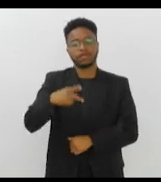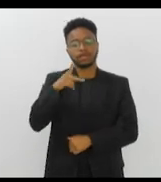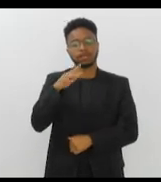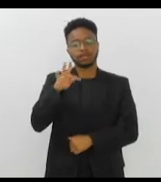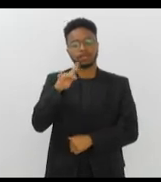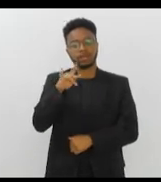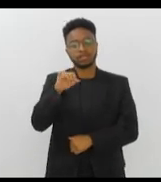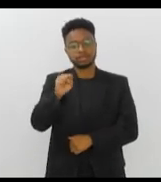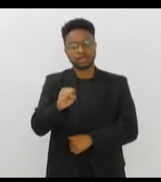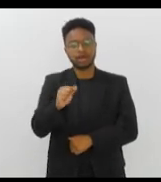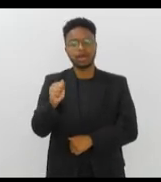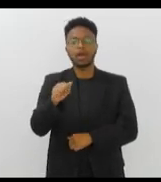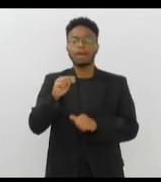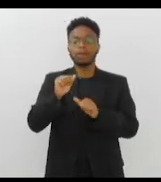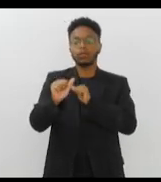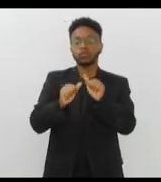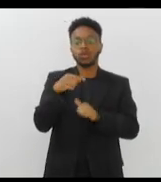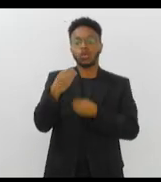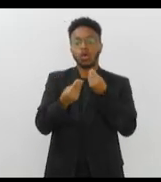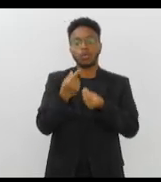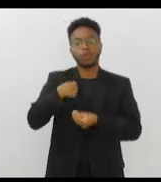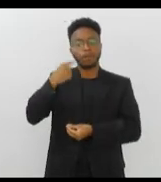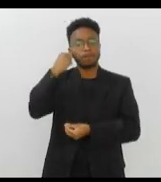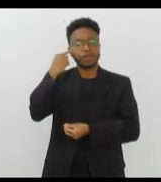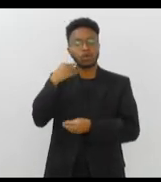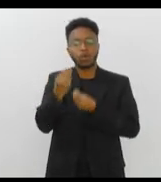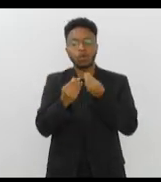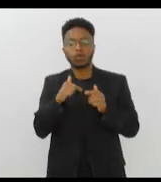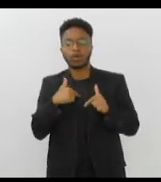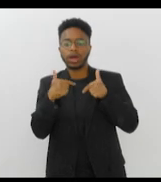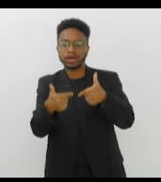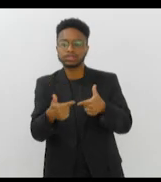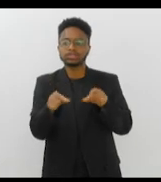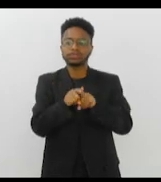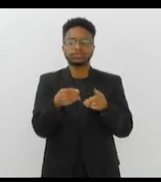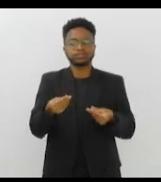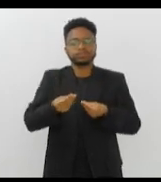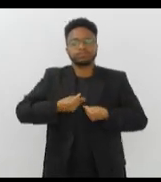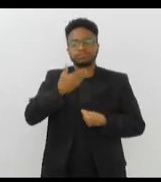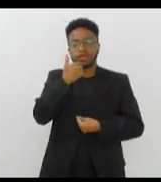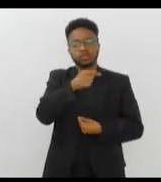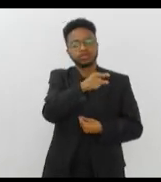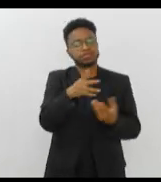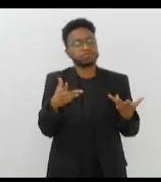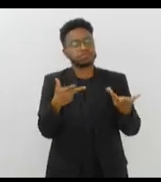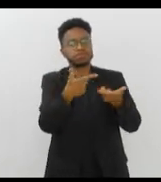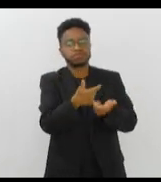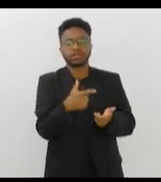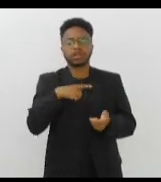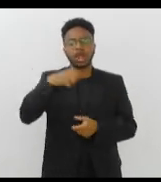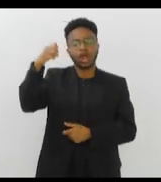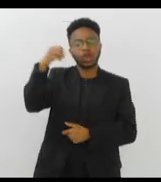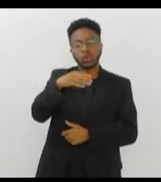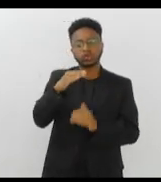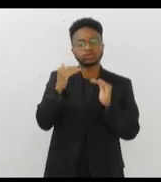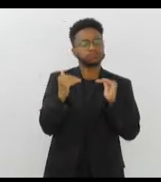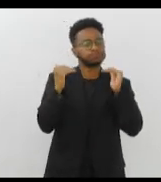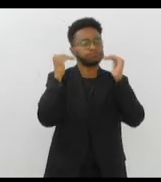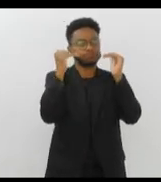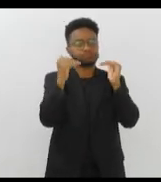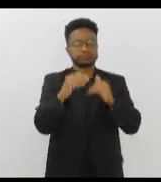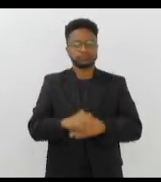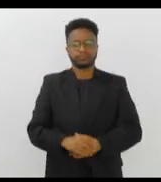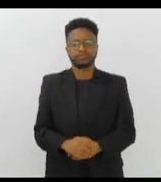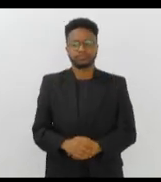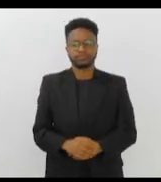agir, despertou o melhor que tinha dentro de mim. Você é um ser humano incrível, de uma luz